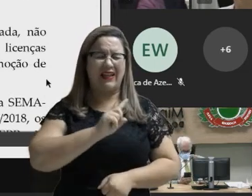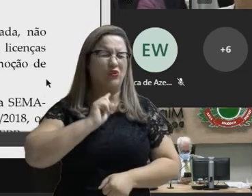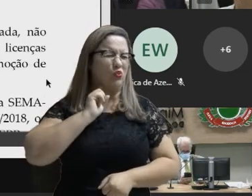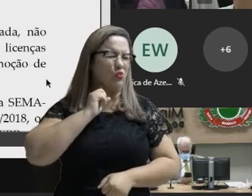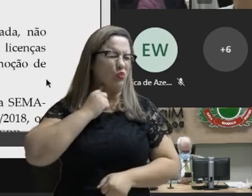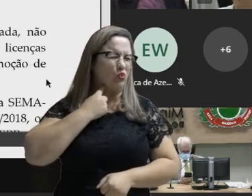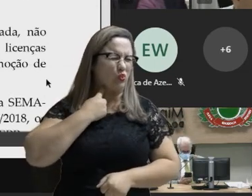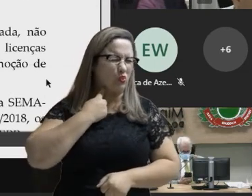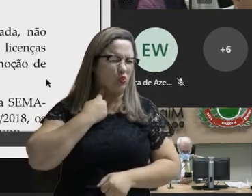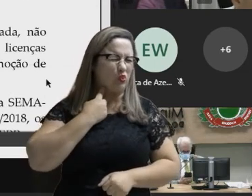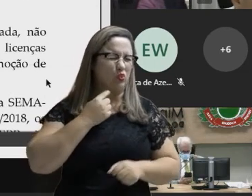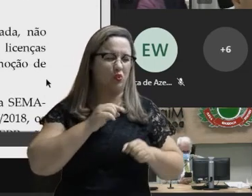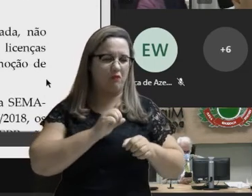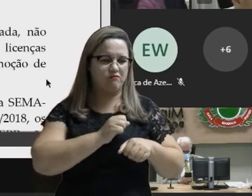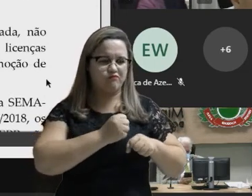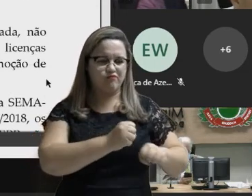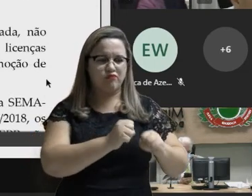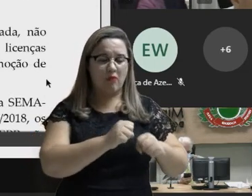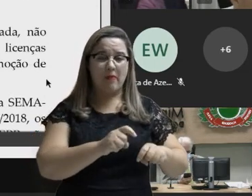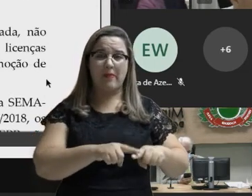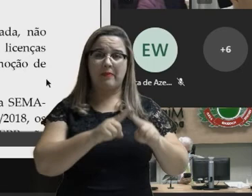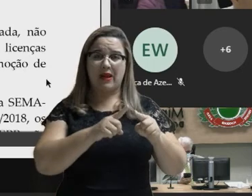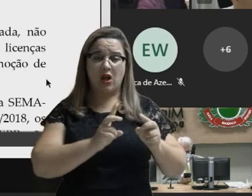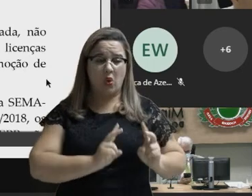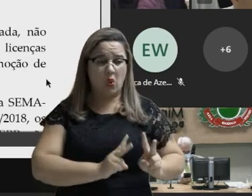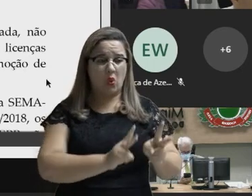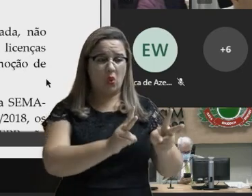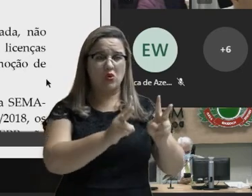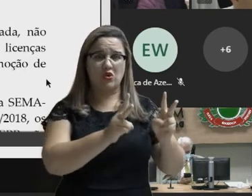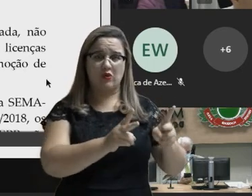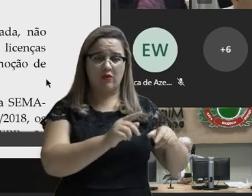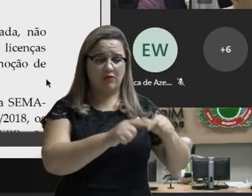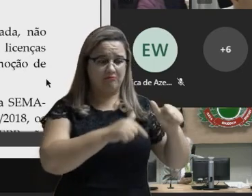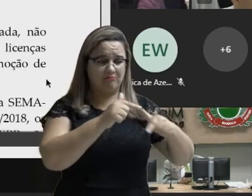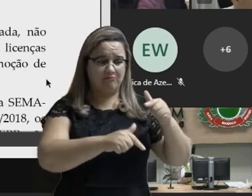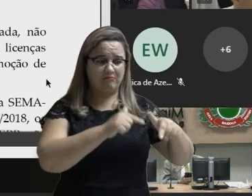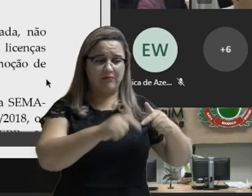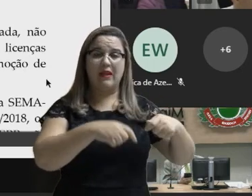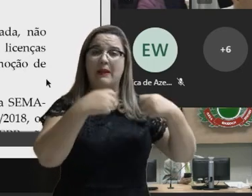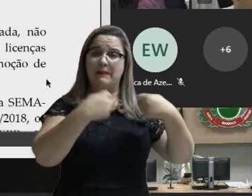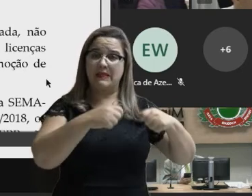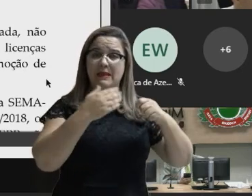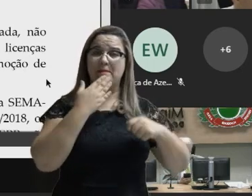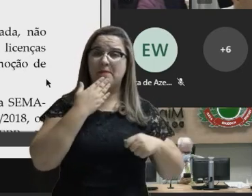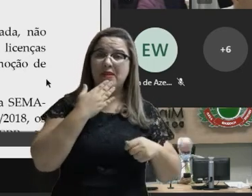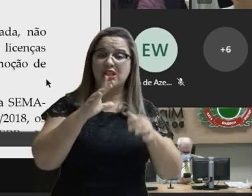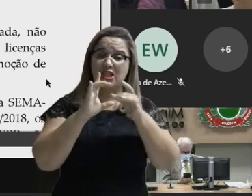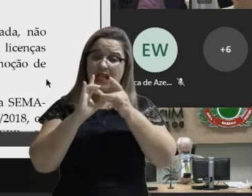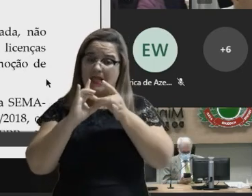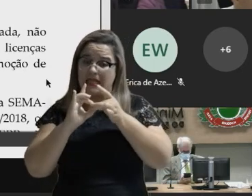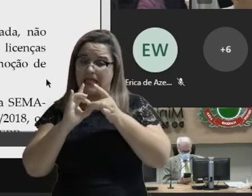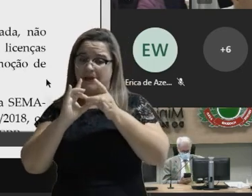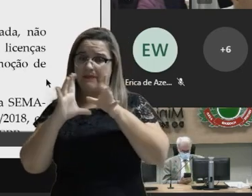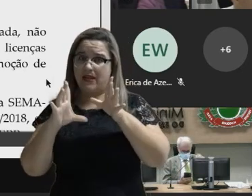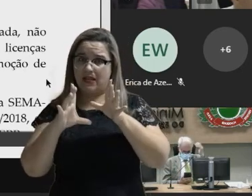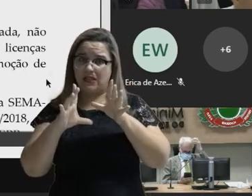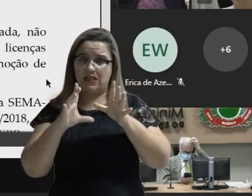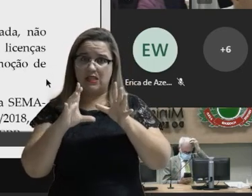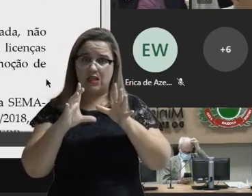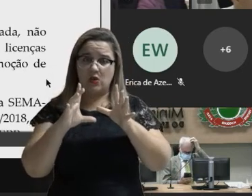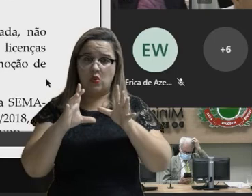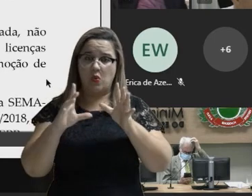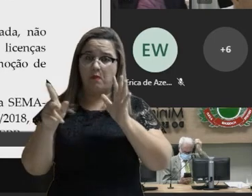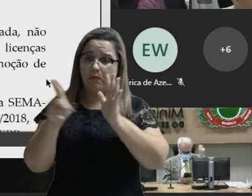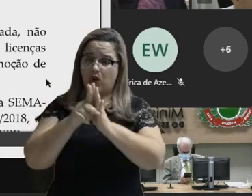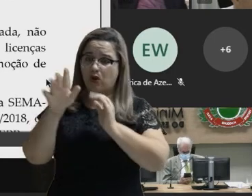o seu funcionamento, deve possuir o devido licenciamento ambiental expedido pelo órgão ambiental competente.